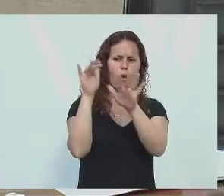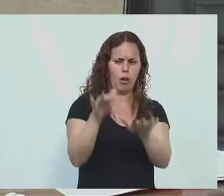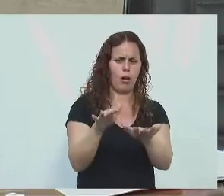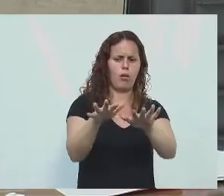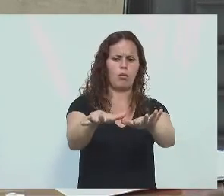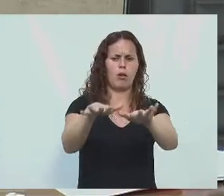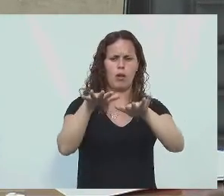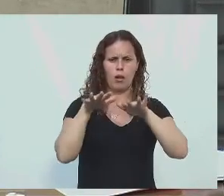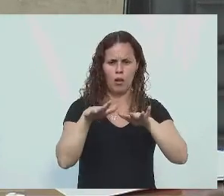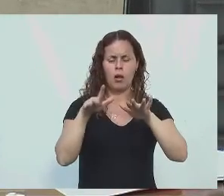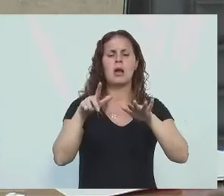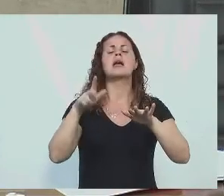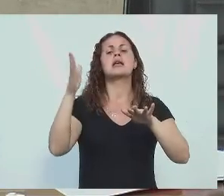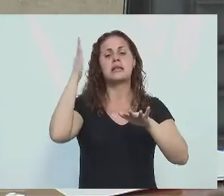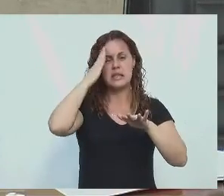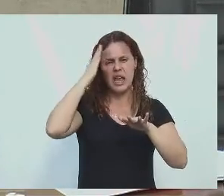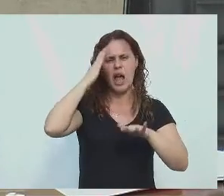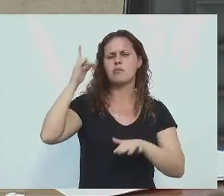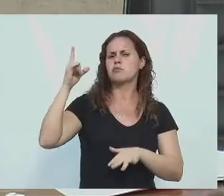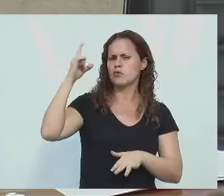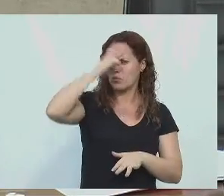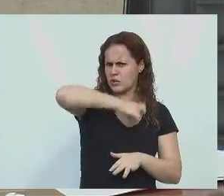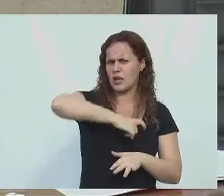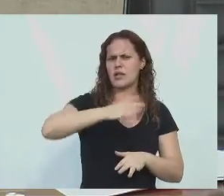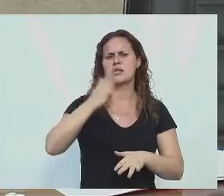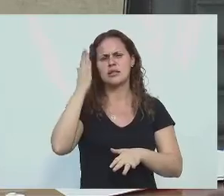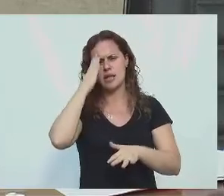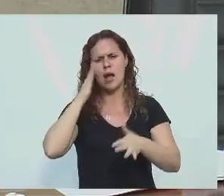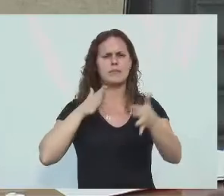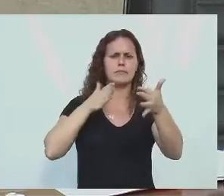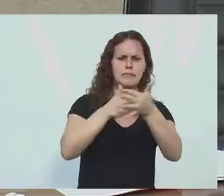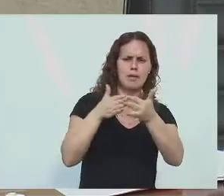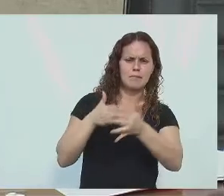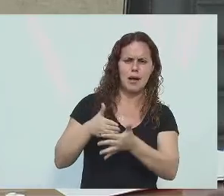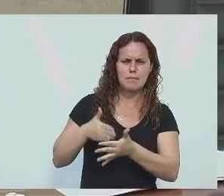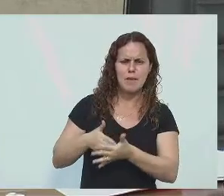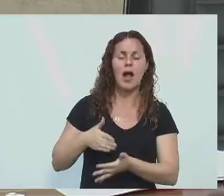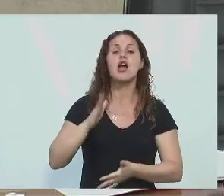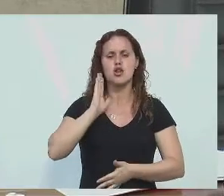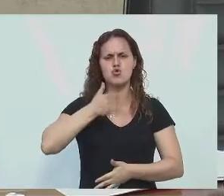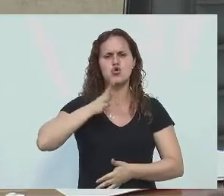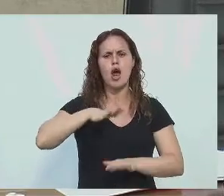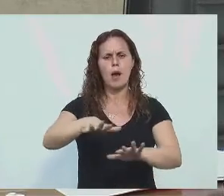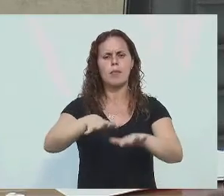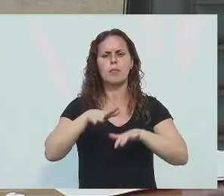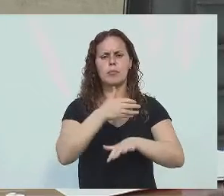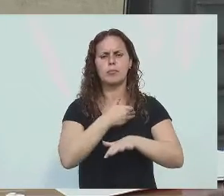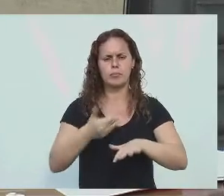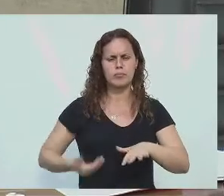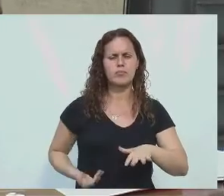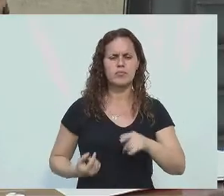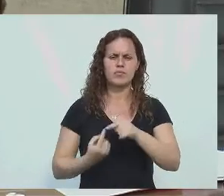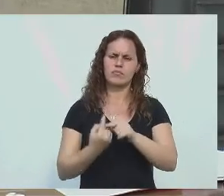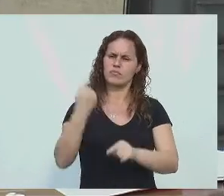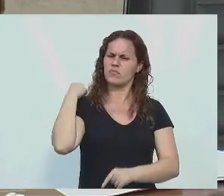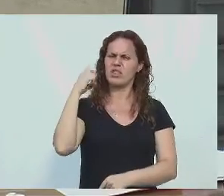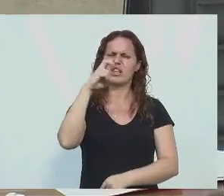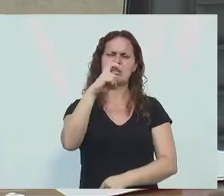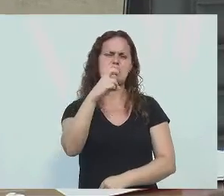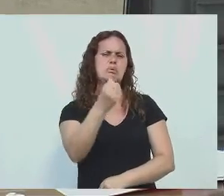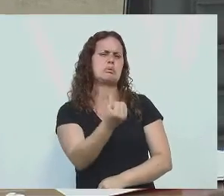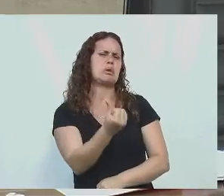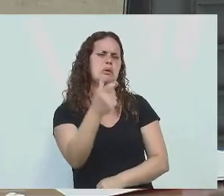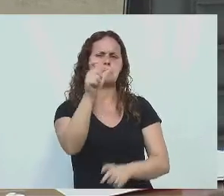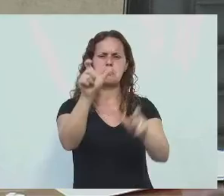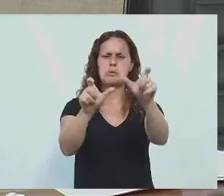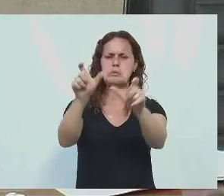dos entraves, a gente sabe das dificuldades. Eu mesmo já promovi algumas audiências públicas que tinha 5, 6